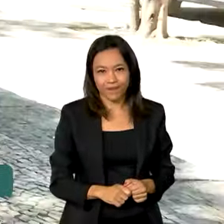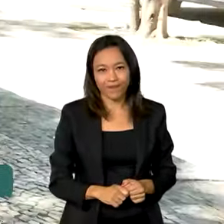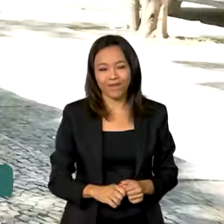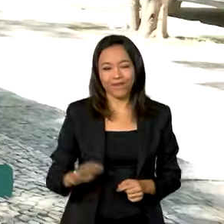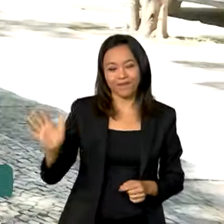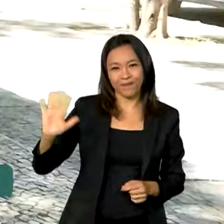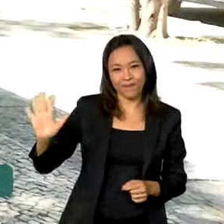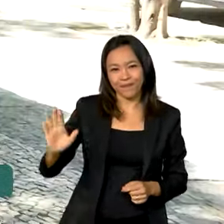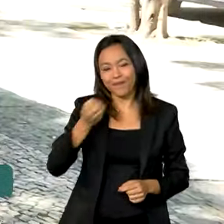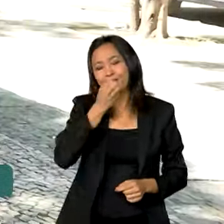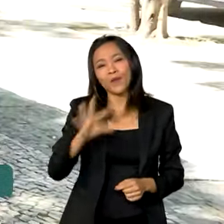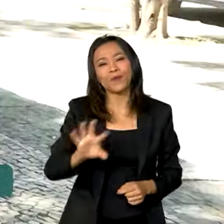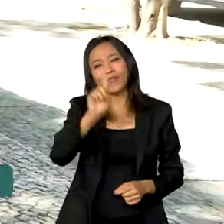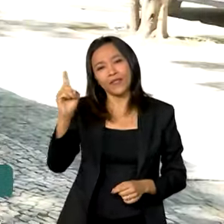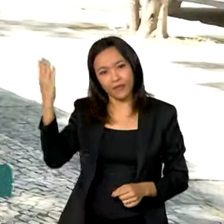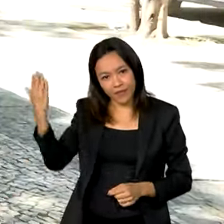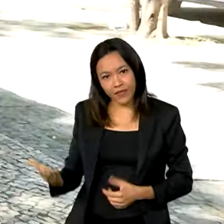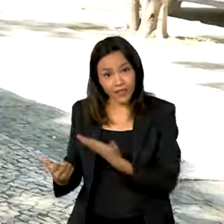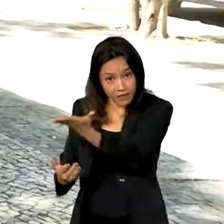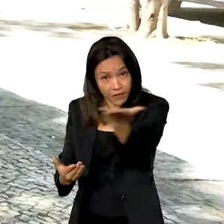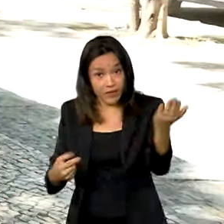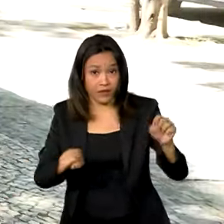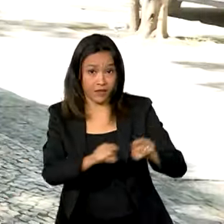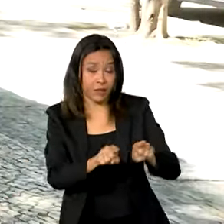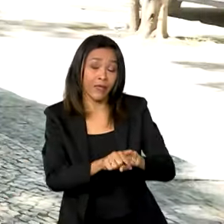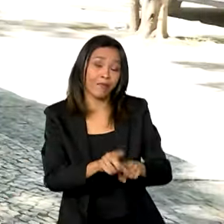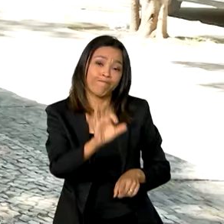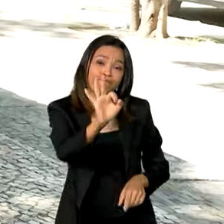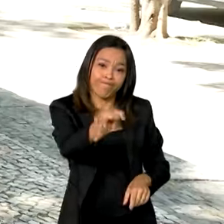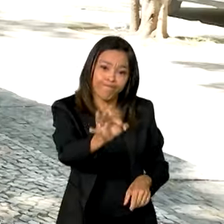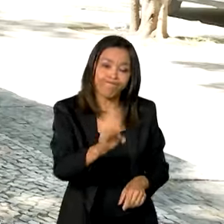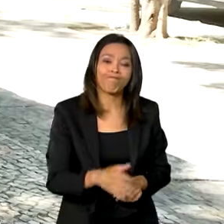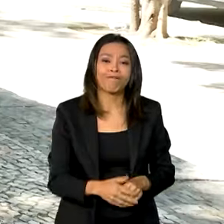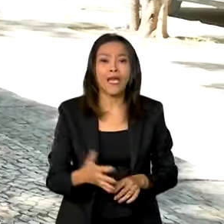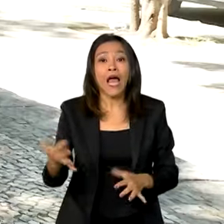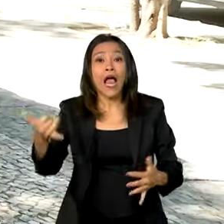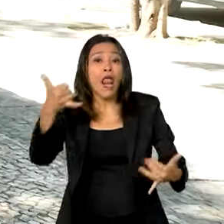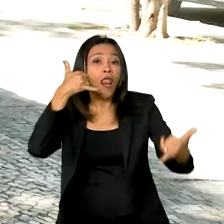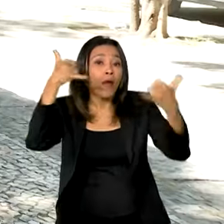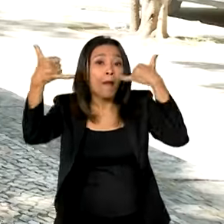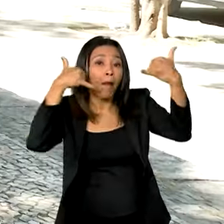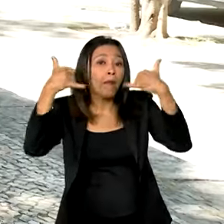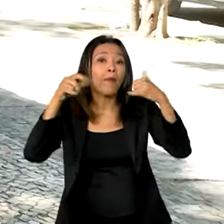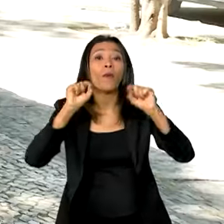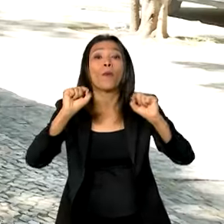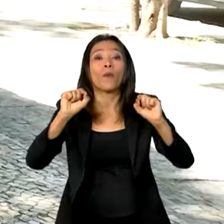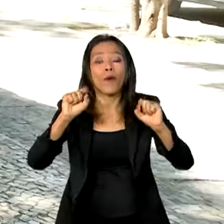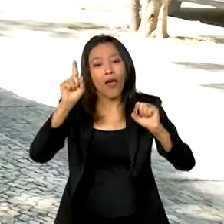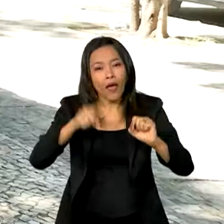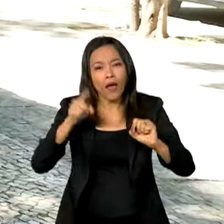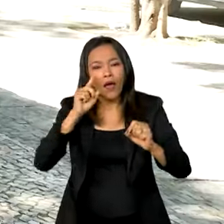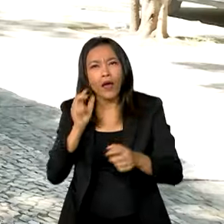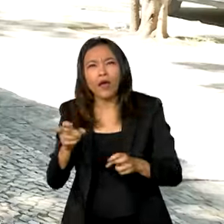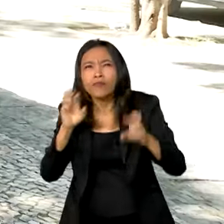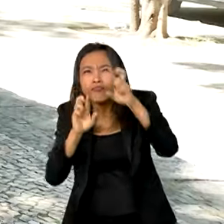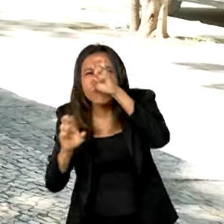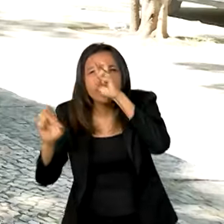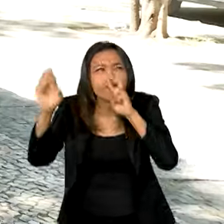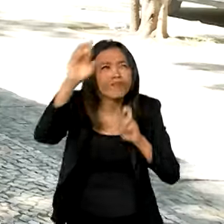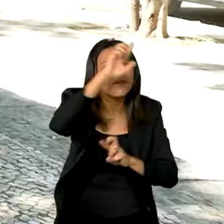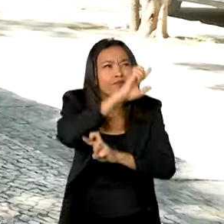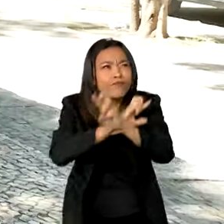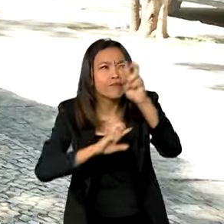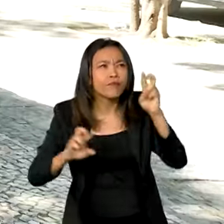Oi, Vanessa, bom dia para você, bom dia a todos. Isso mesmo, as ligações fazem parte do Sistema de Vigilância de Fatores de